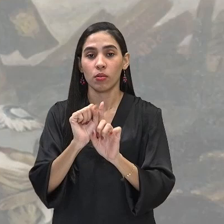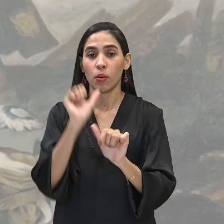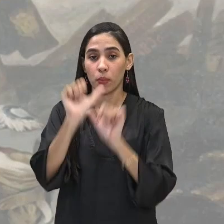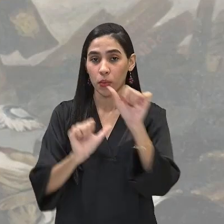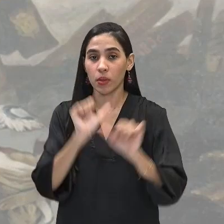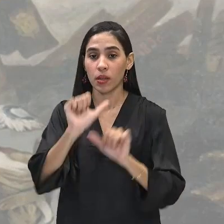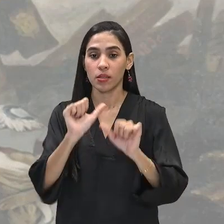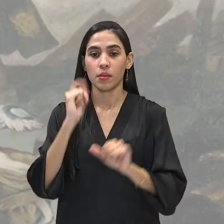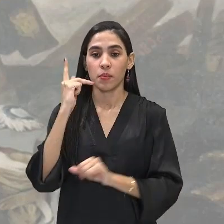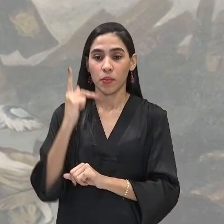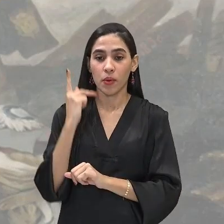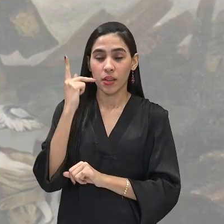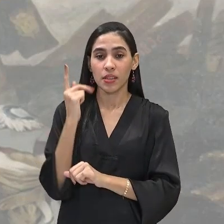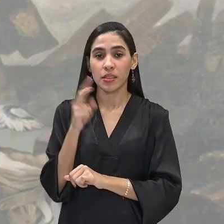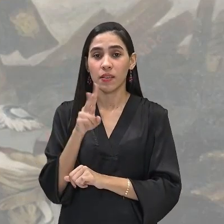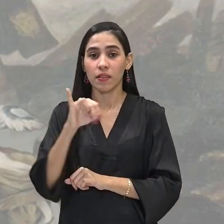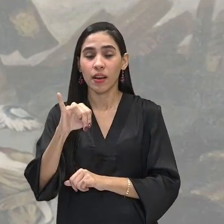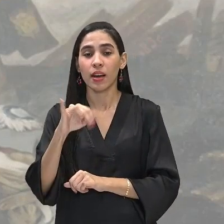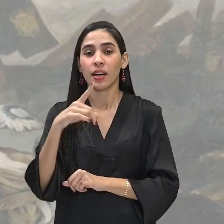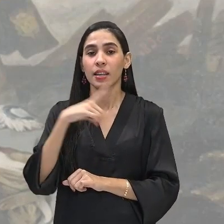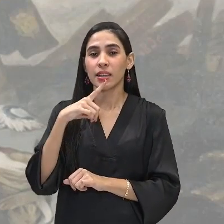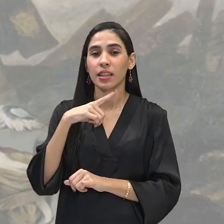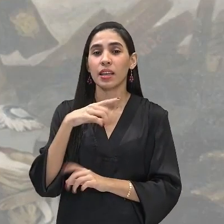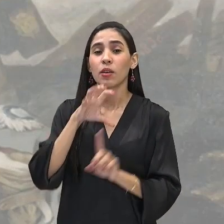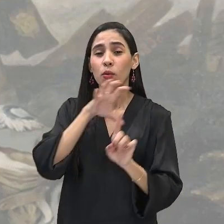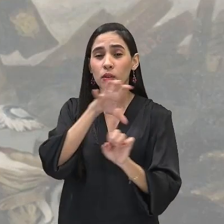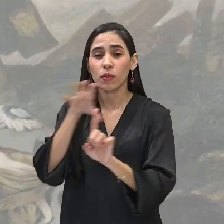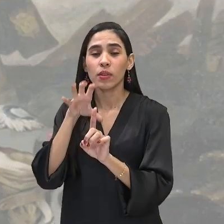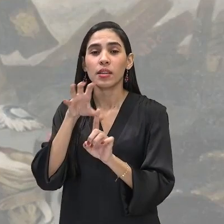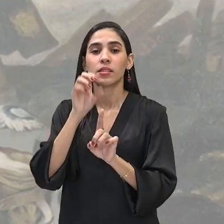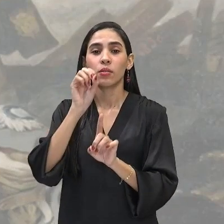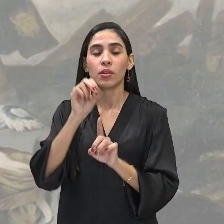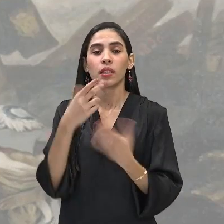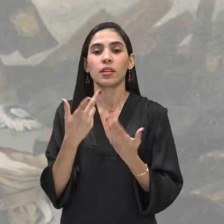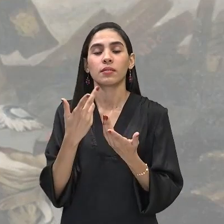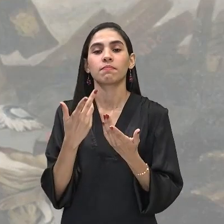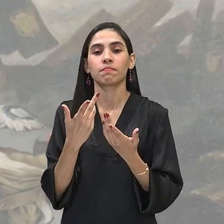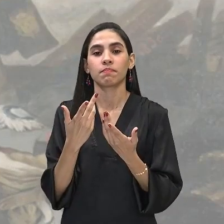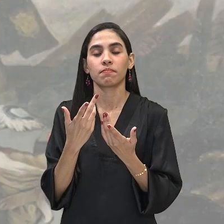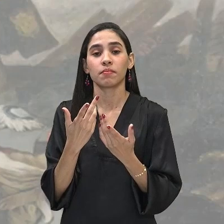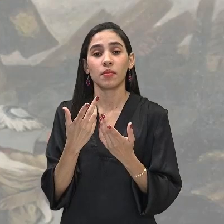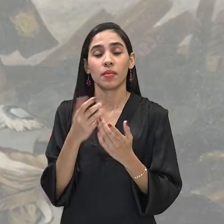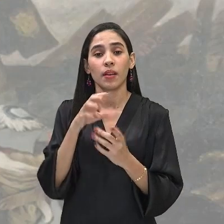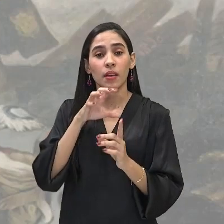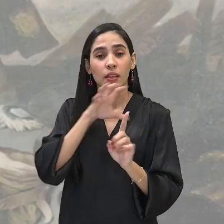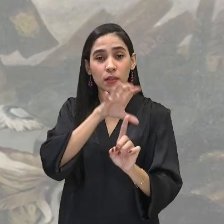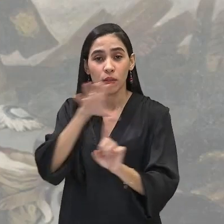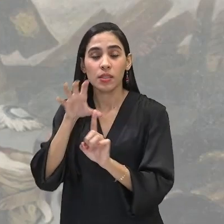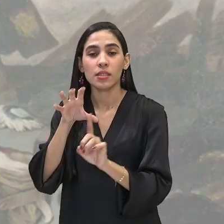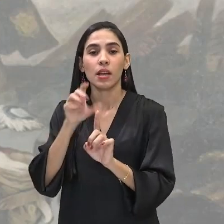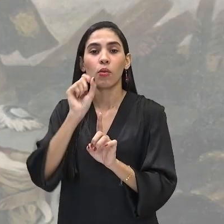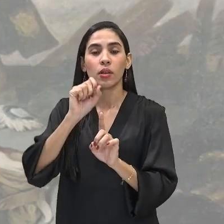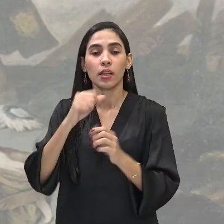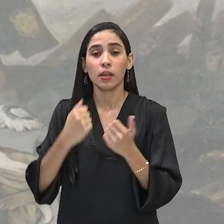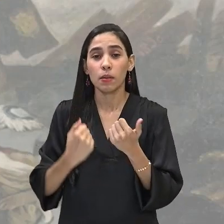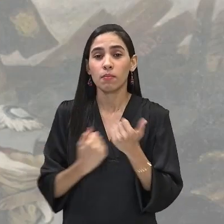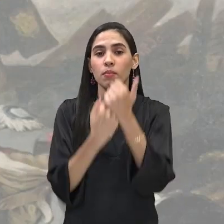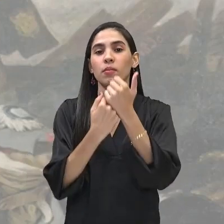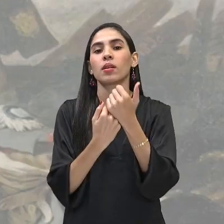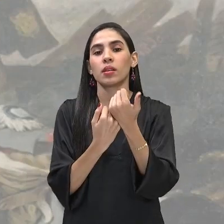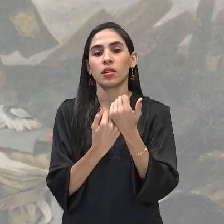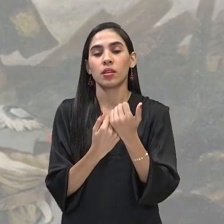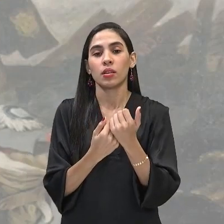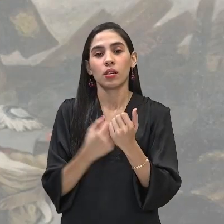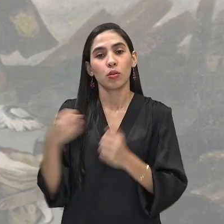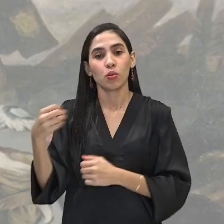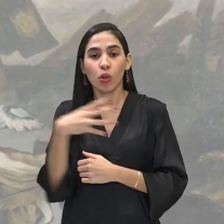política, vai ter como consequência, vai implicar no fortalecimento da nova